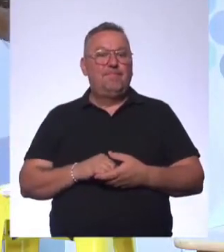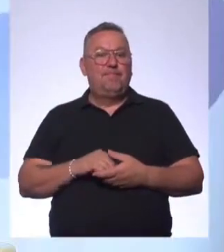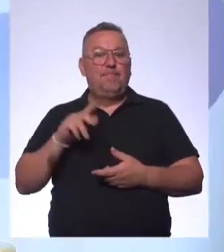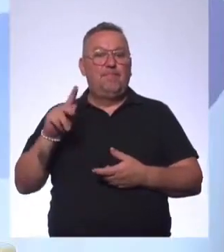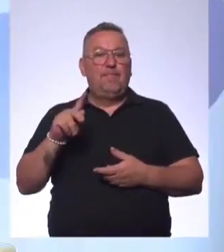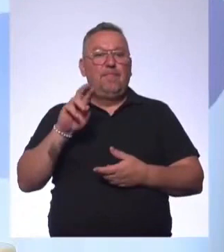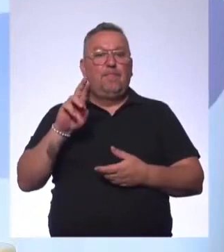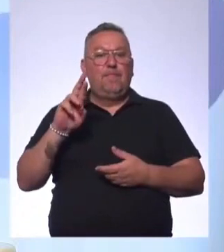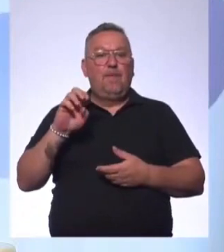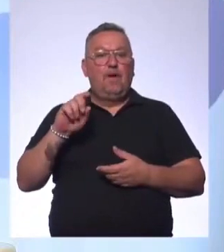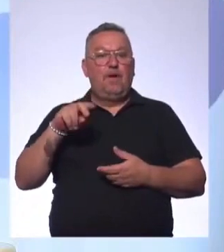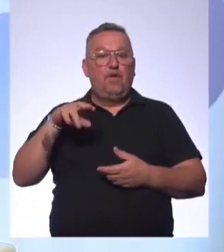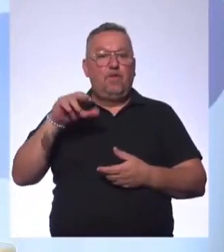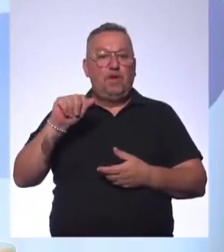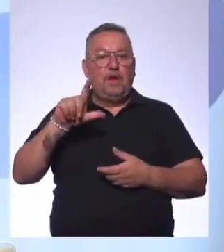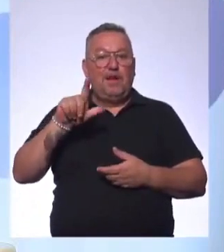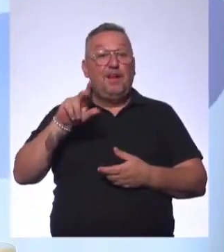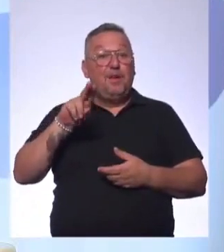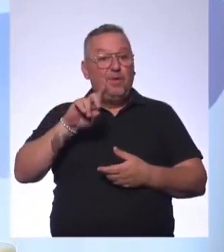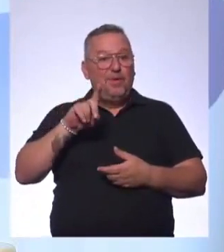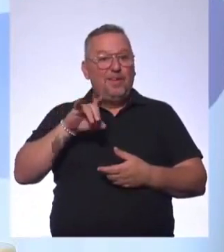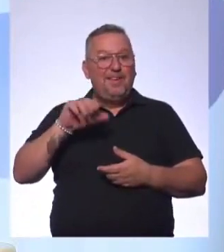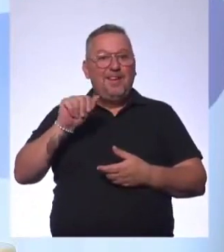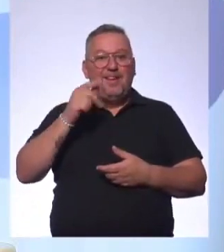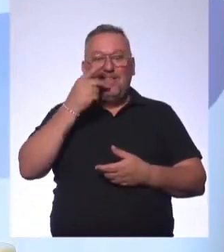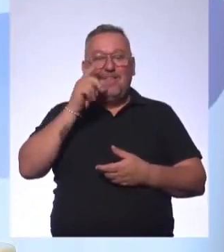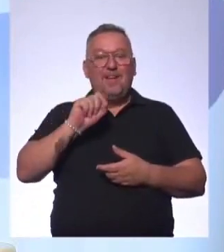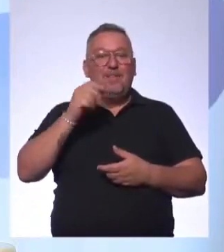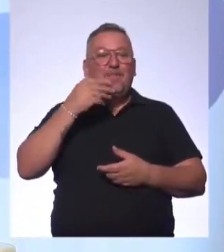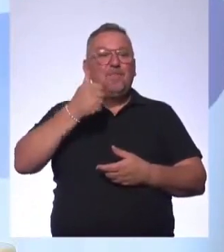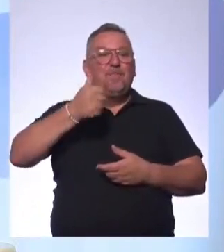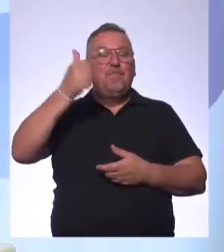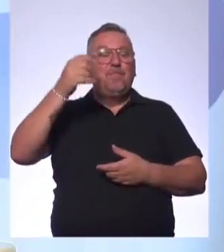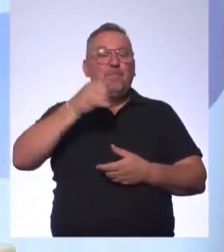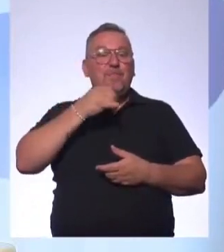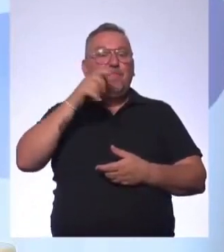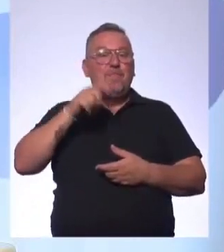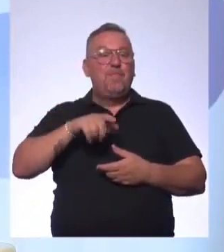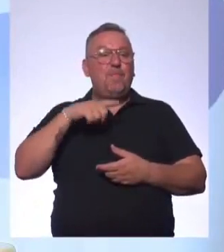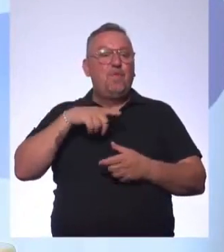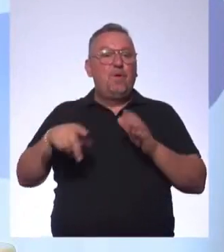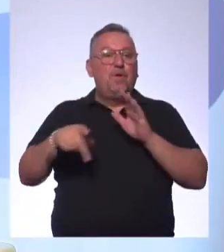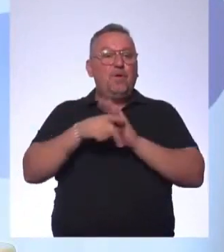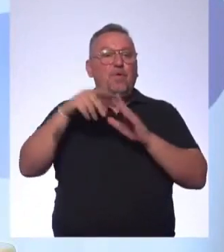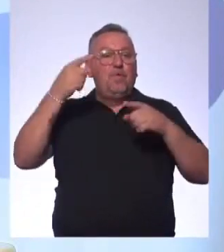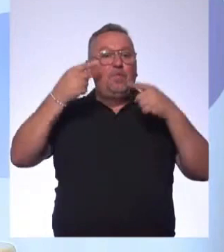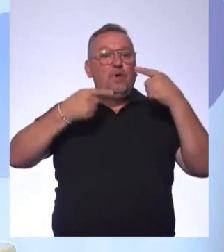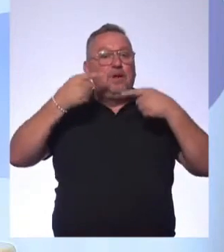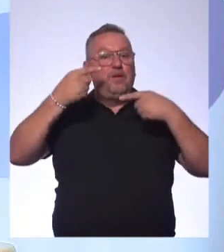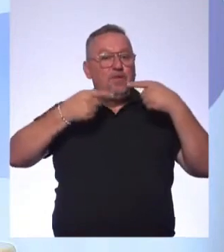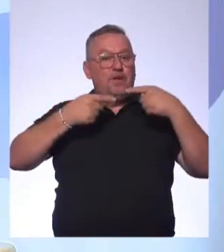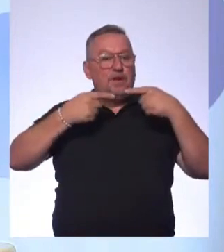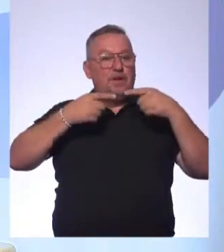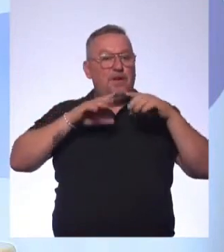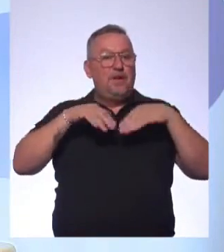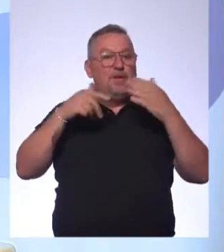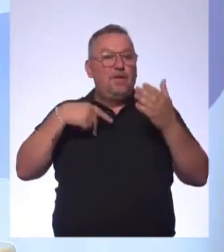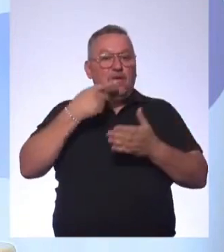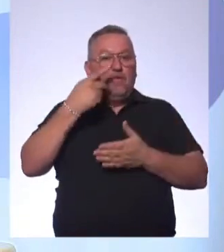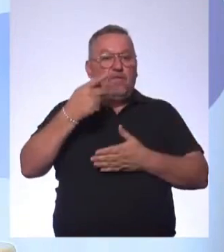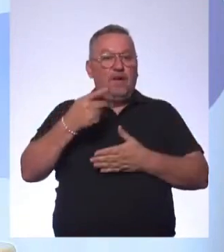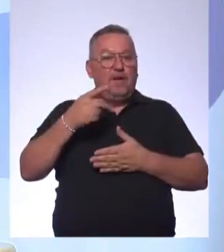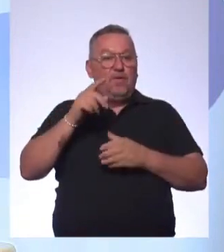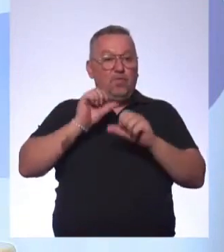professora Regina e a professora Luzia falam que um dos melhores exemplos que a gente tem disso é a própria política, né? Que quando a gente fala